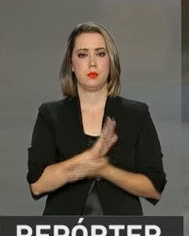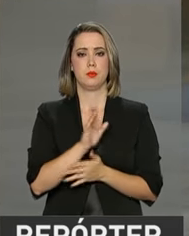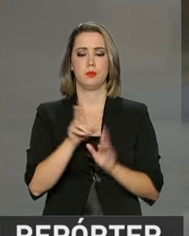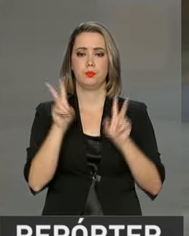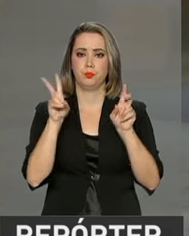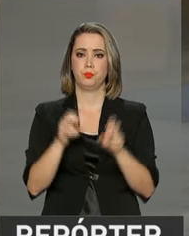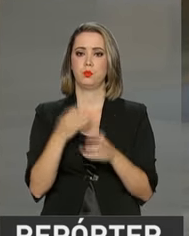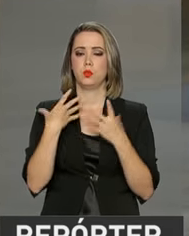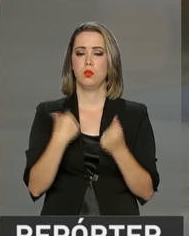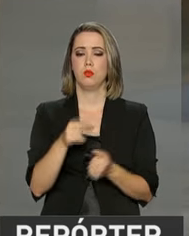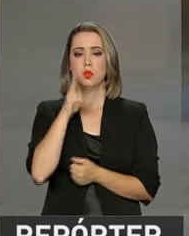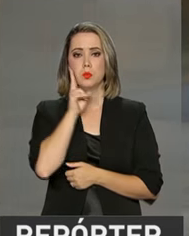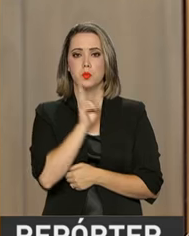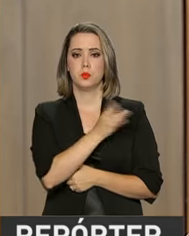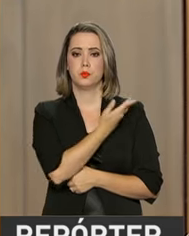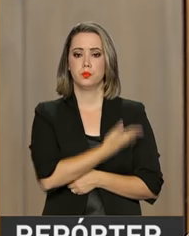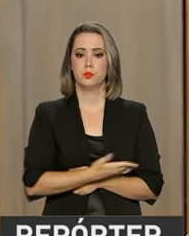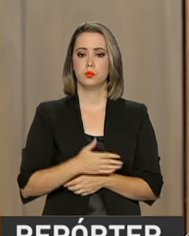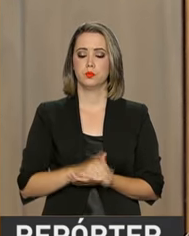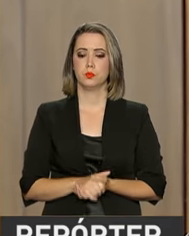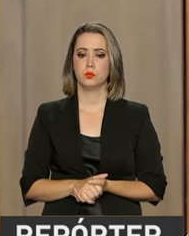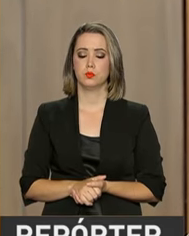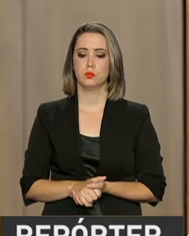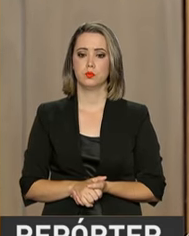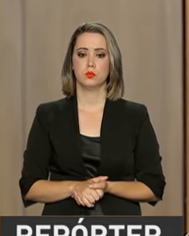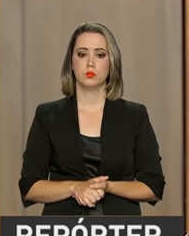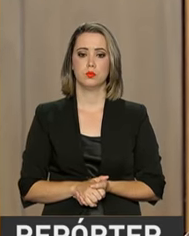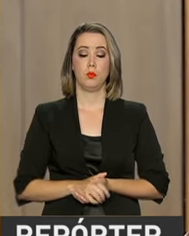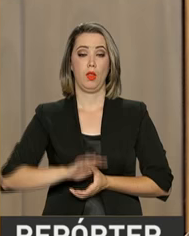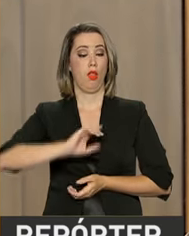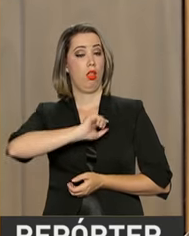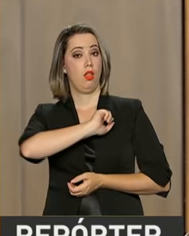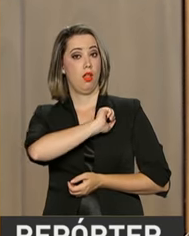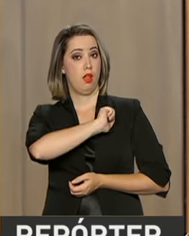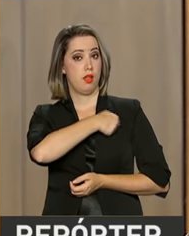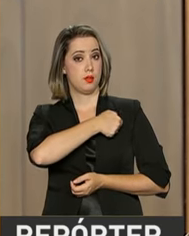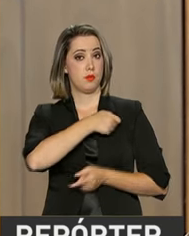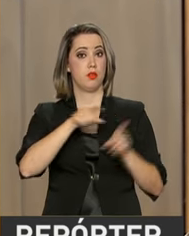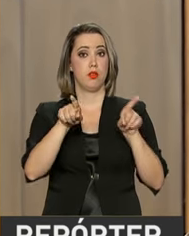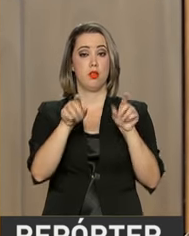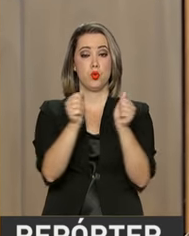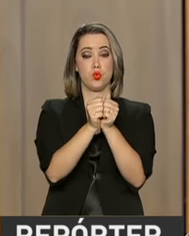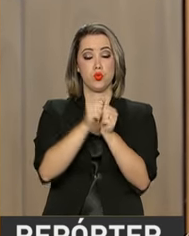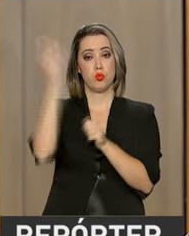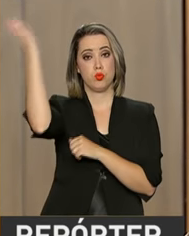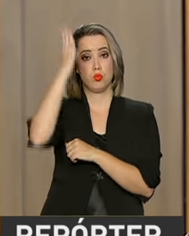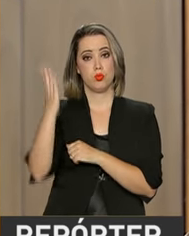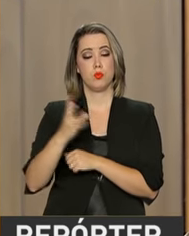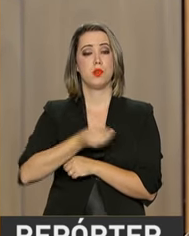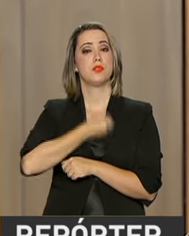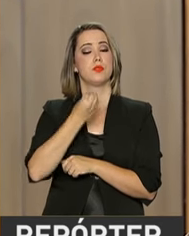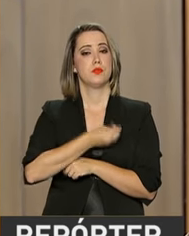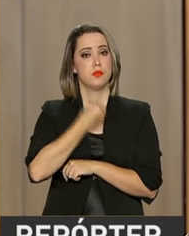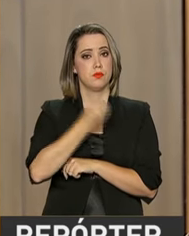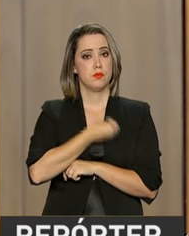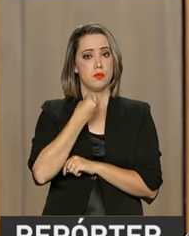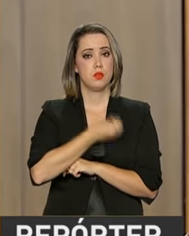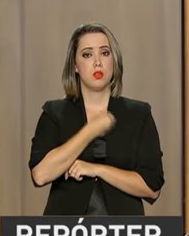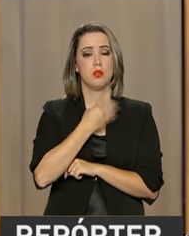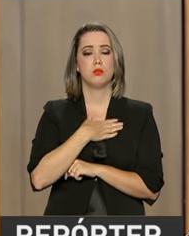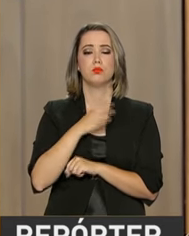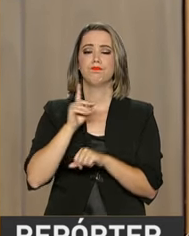declarações à imprensa a espanha eo brasil viveram e vivem